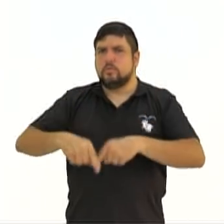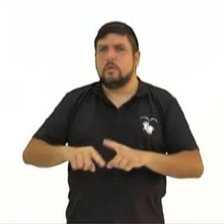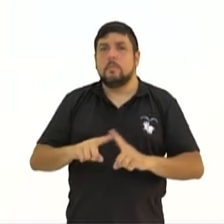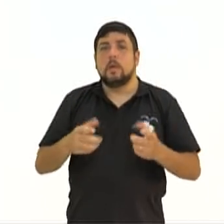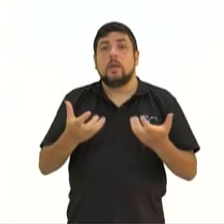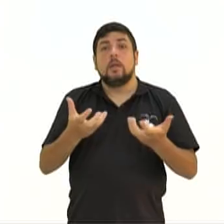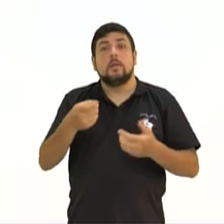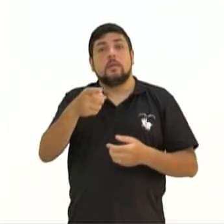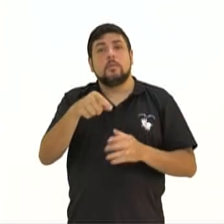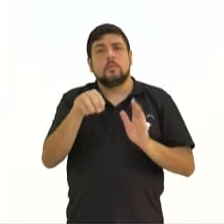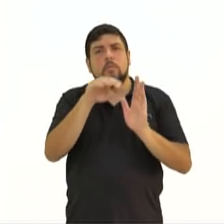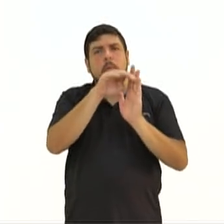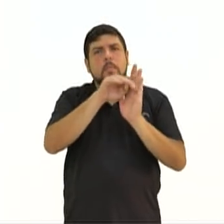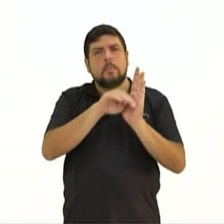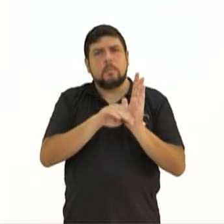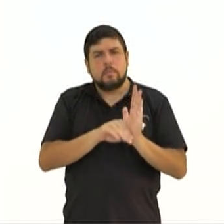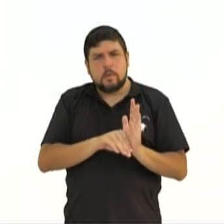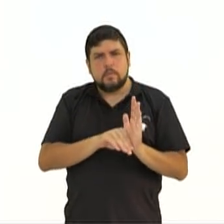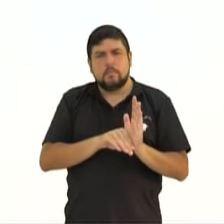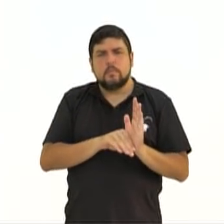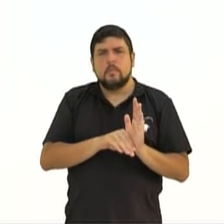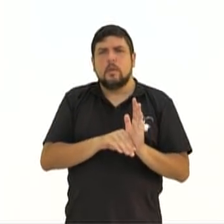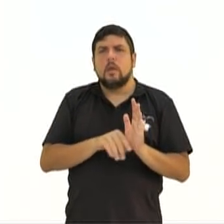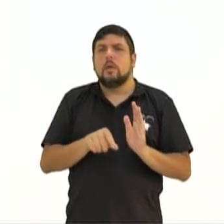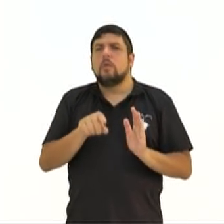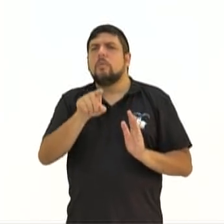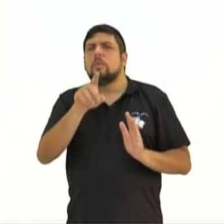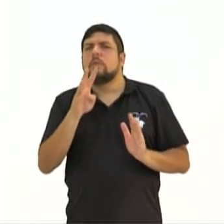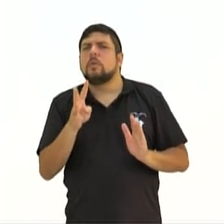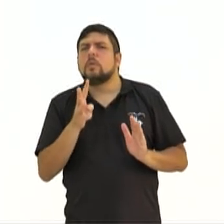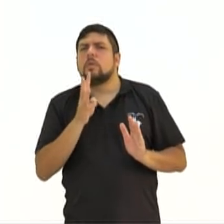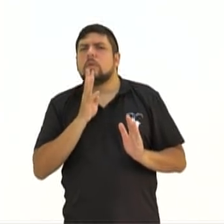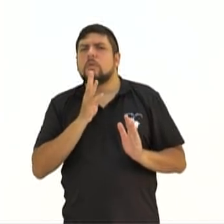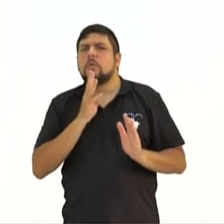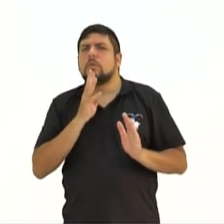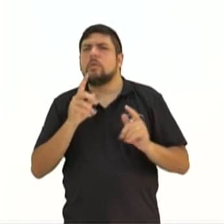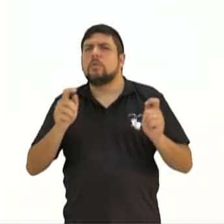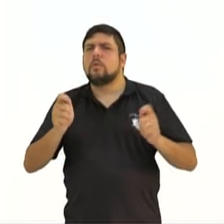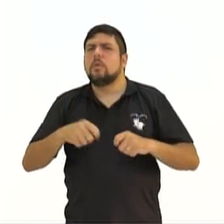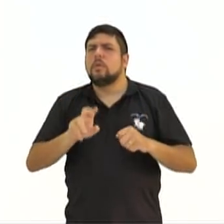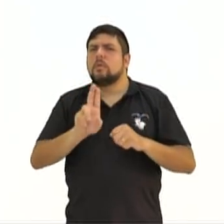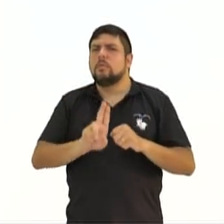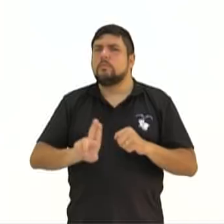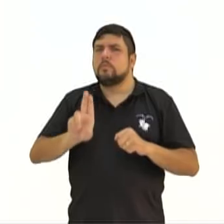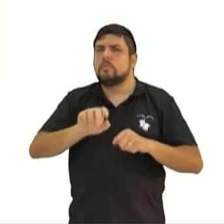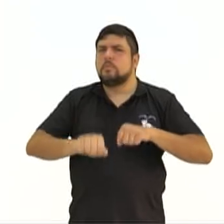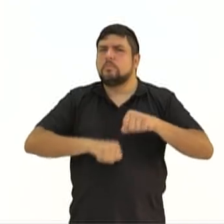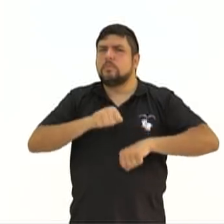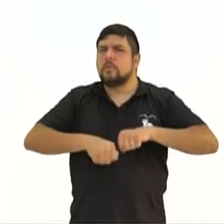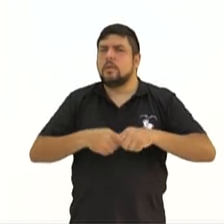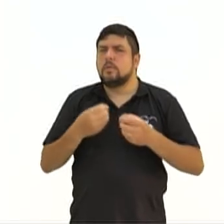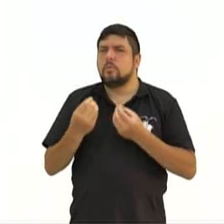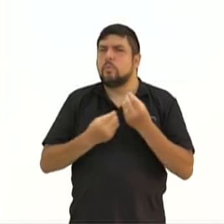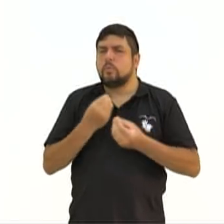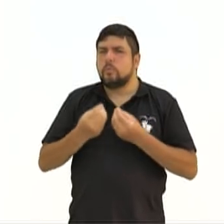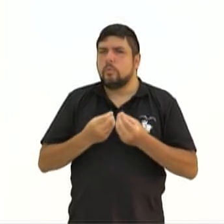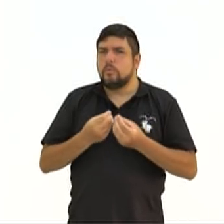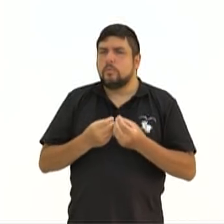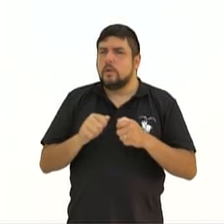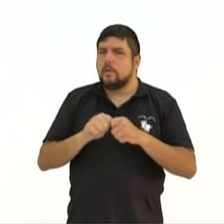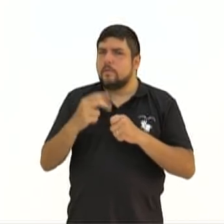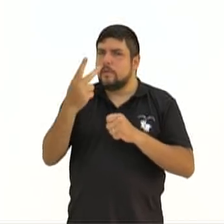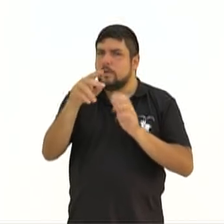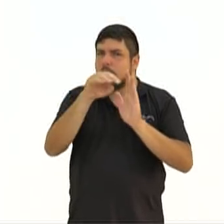listinha agora. Quais os usos que você conhece que nós podemos dar para uma bicicleta, tá bom? Faz sua lista